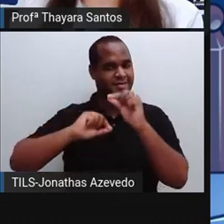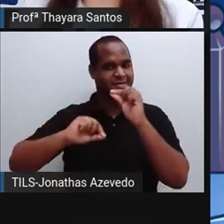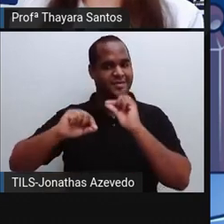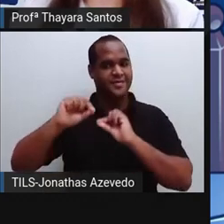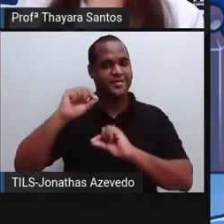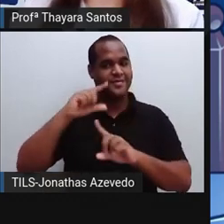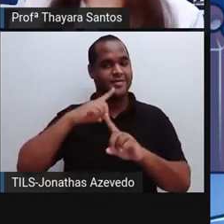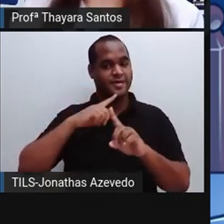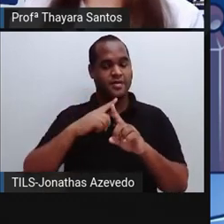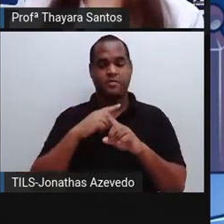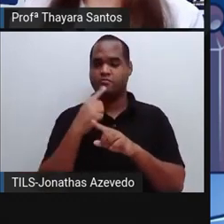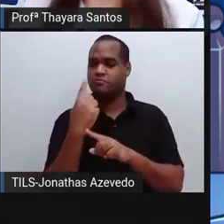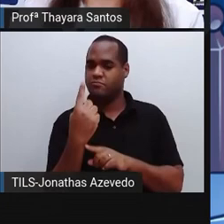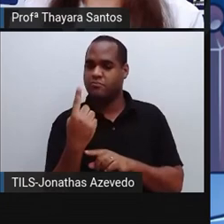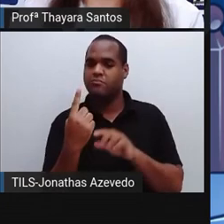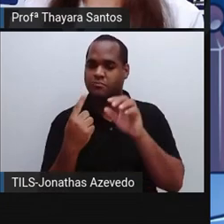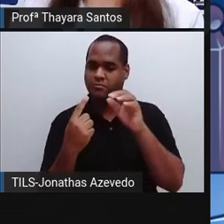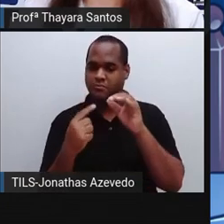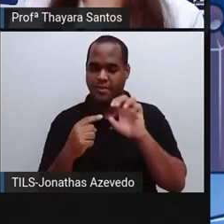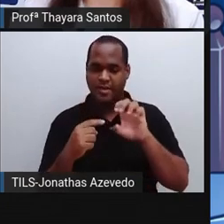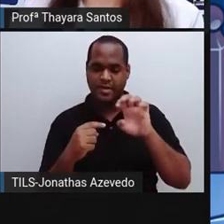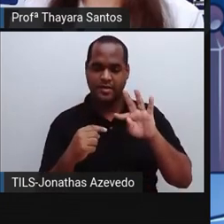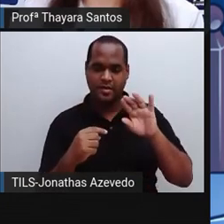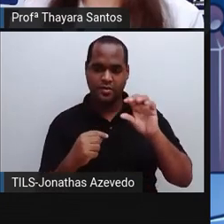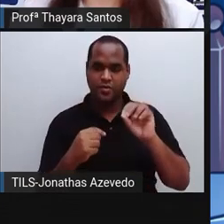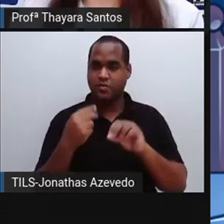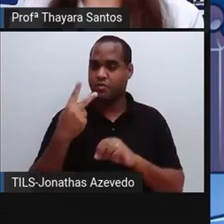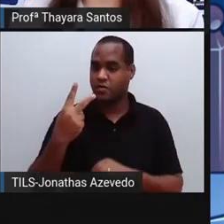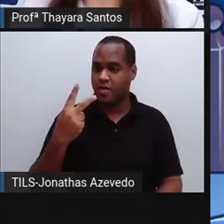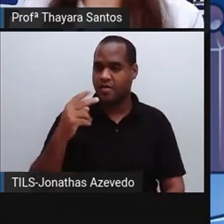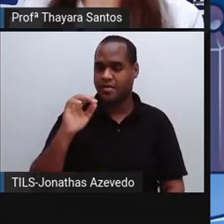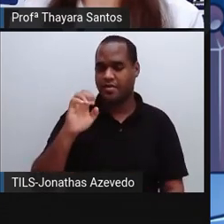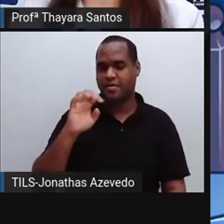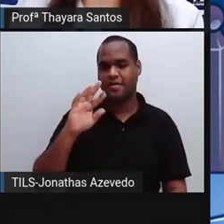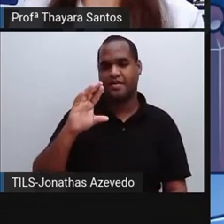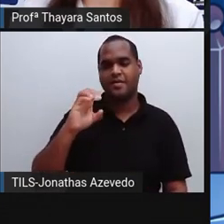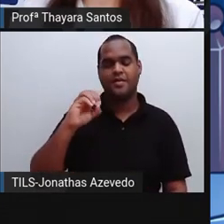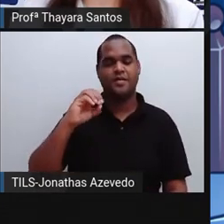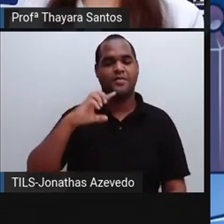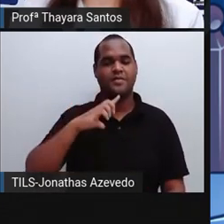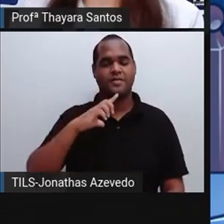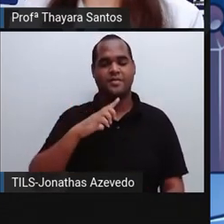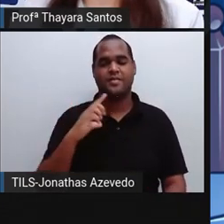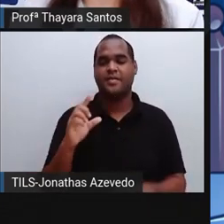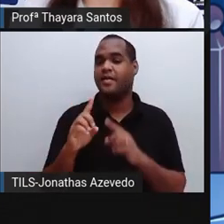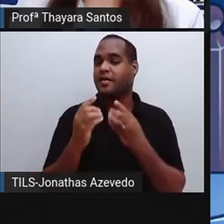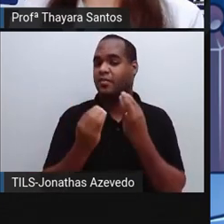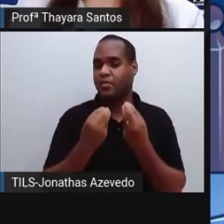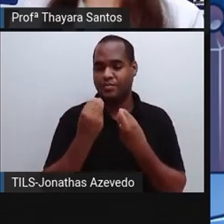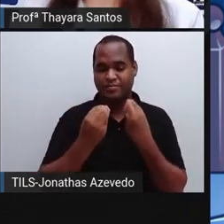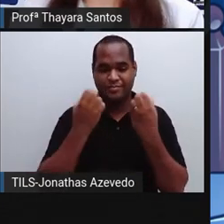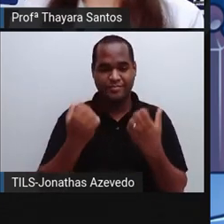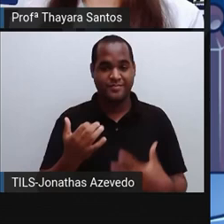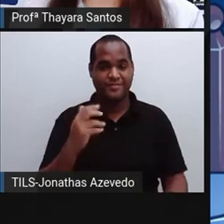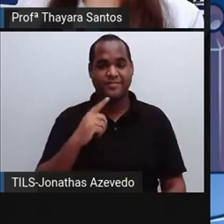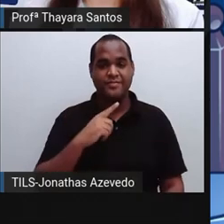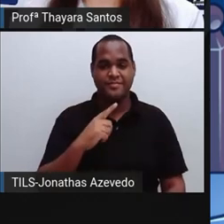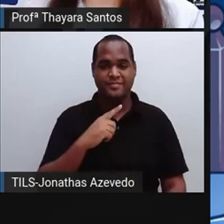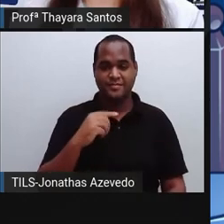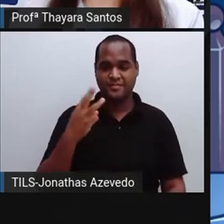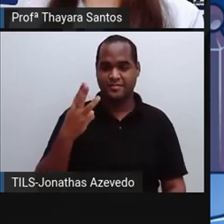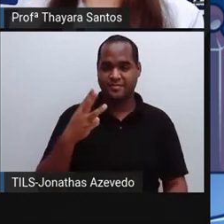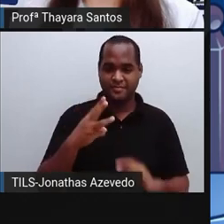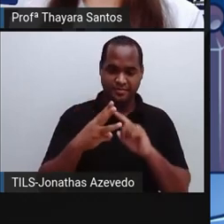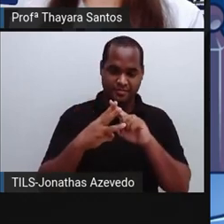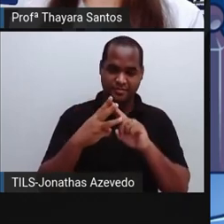Olha, só tem uma camada eletrônica, dois elétrons nessa camada eletrônica. Ele está aqui com três,